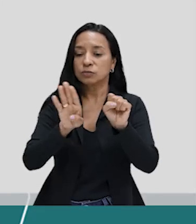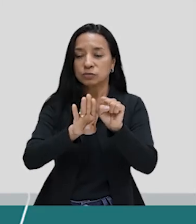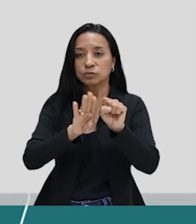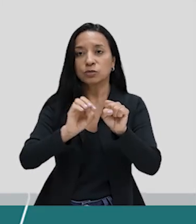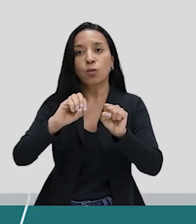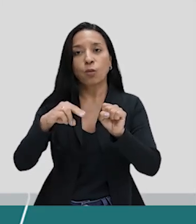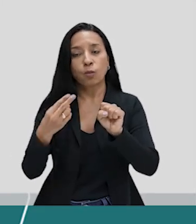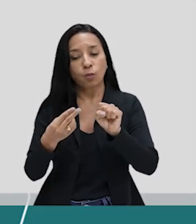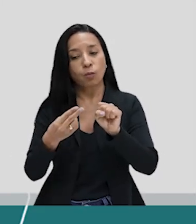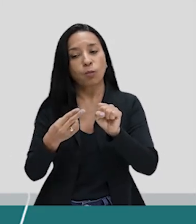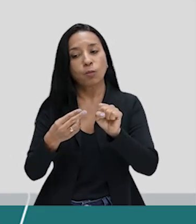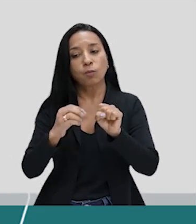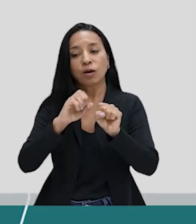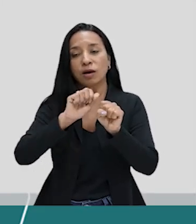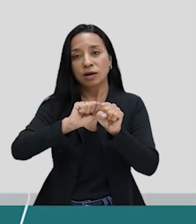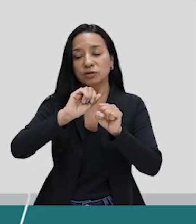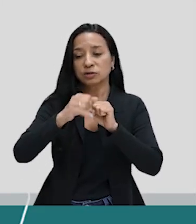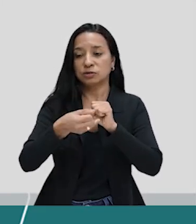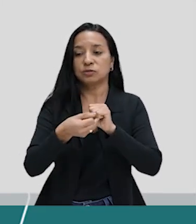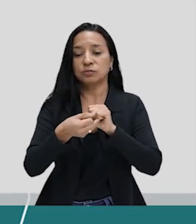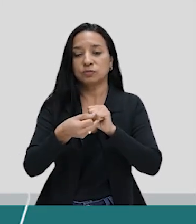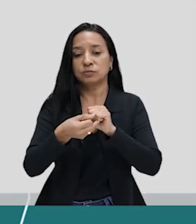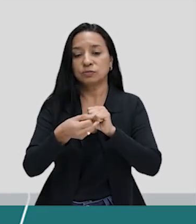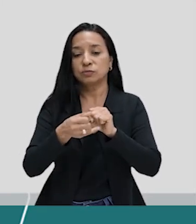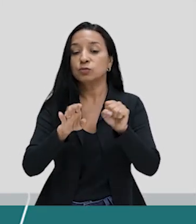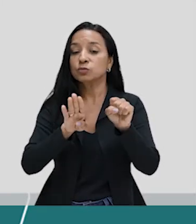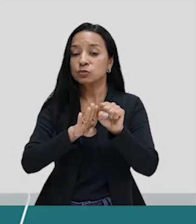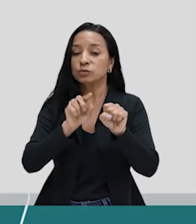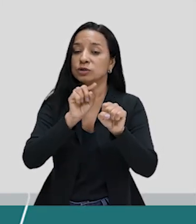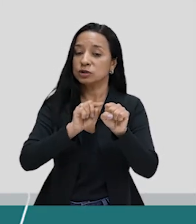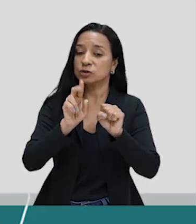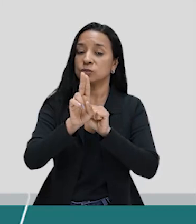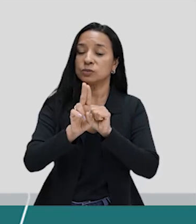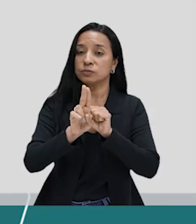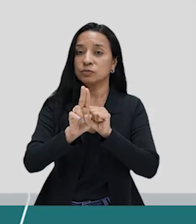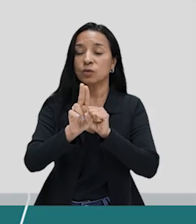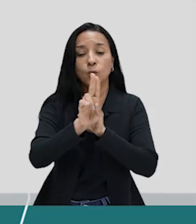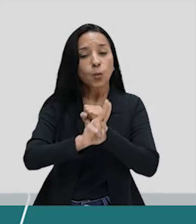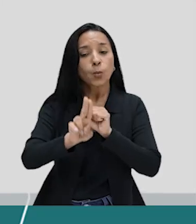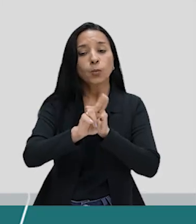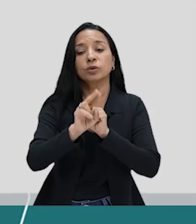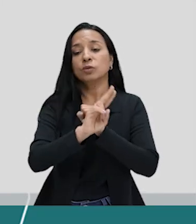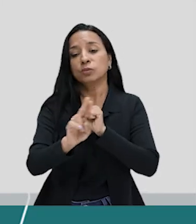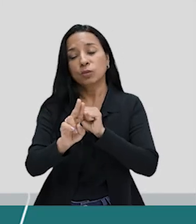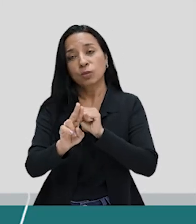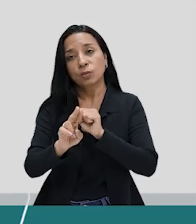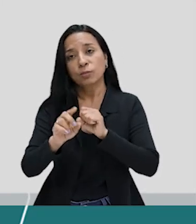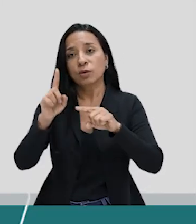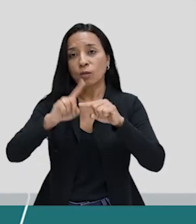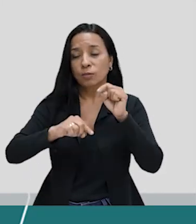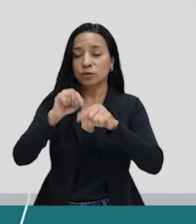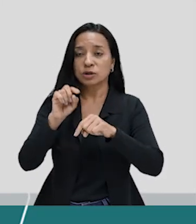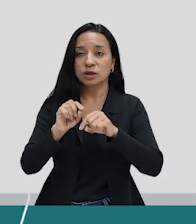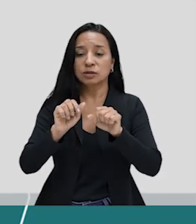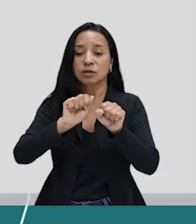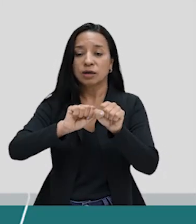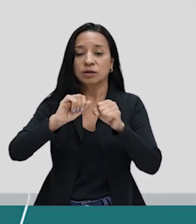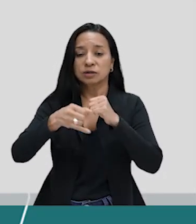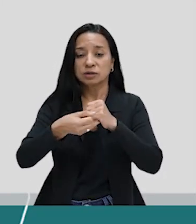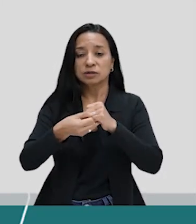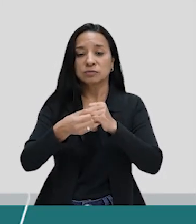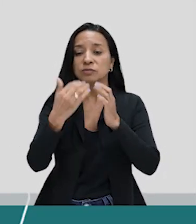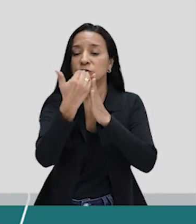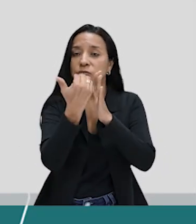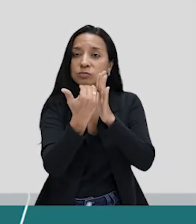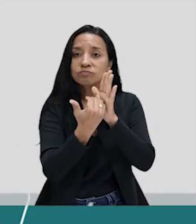ou a função de adjetivo. É substantivo quando serve de nome, algum ser ou objeto, e é adjetivo quando classifica